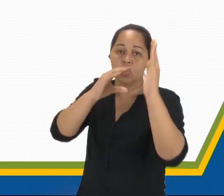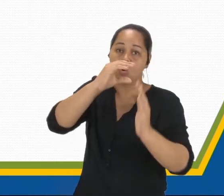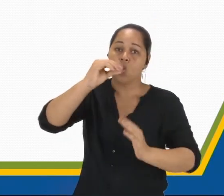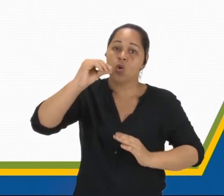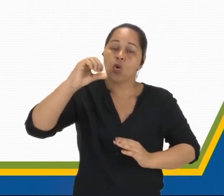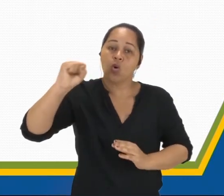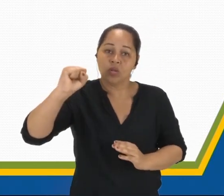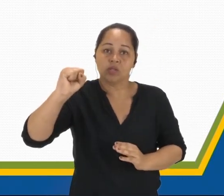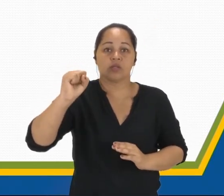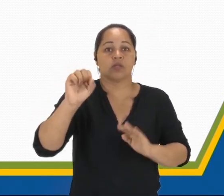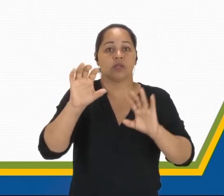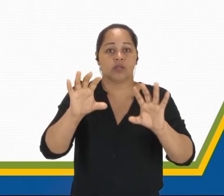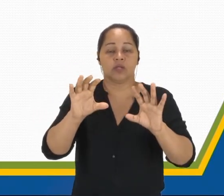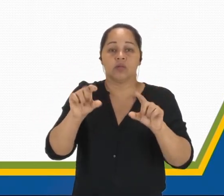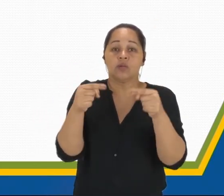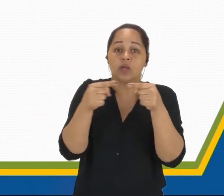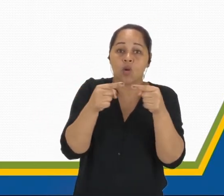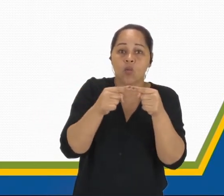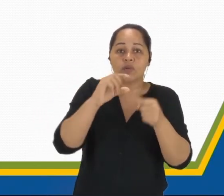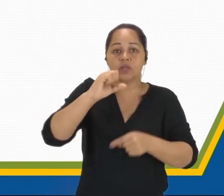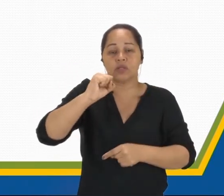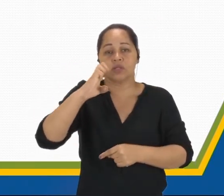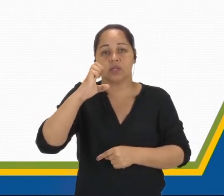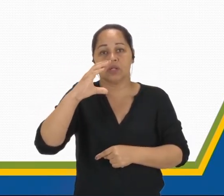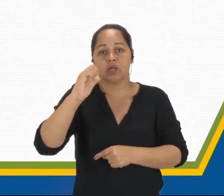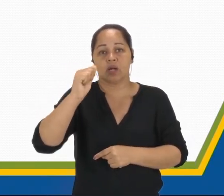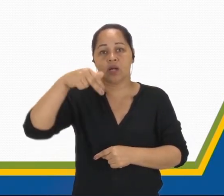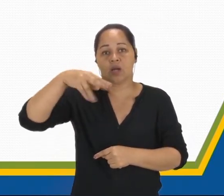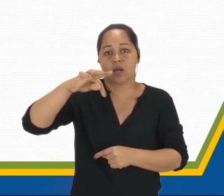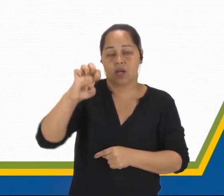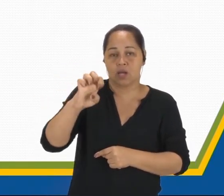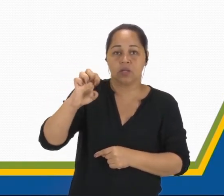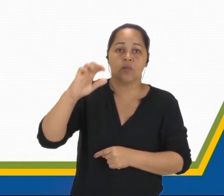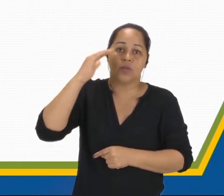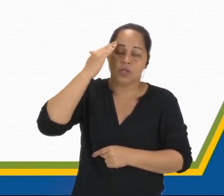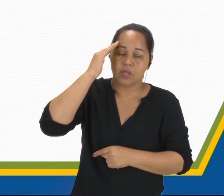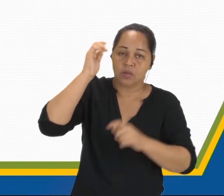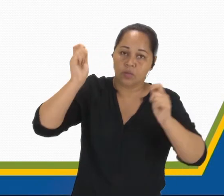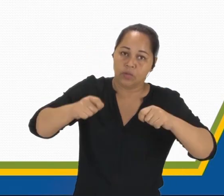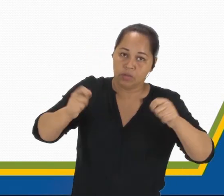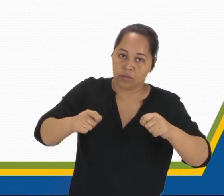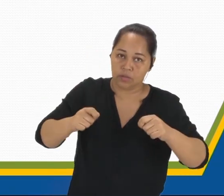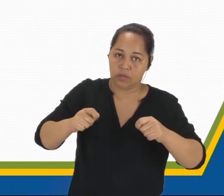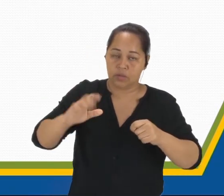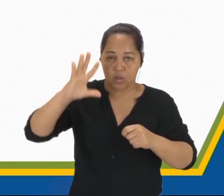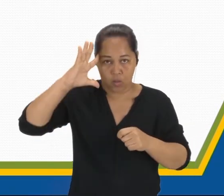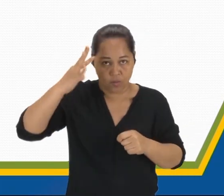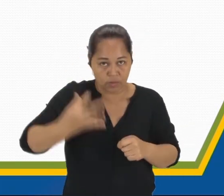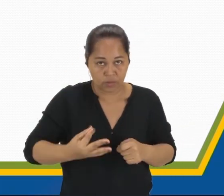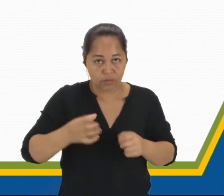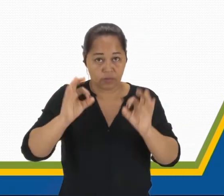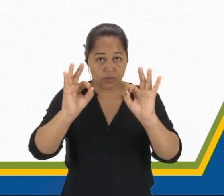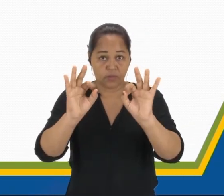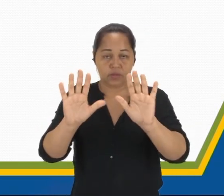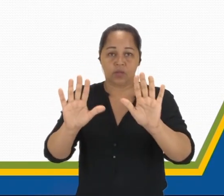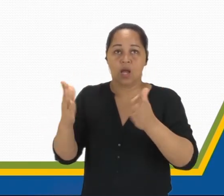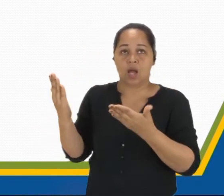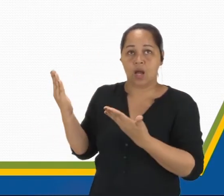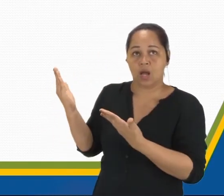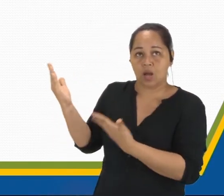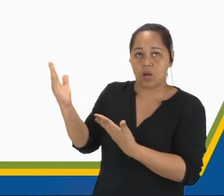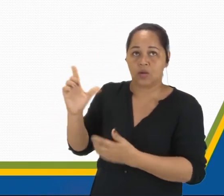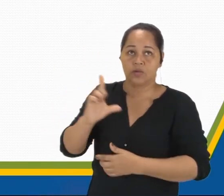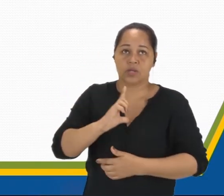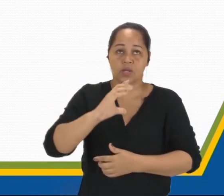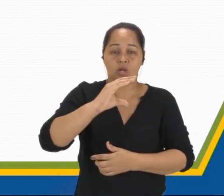1 e abaixo de menos 1, que é onde o gráfico vai se comportar. É como se aqui pudesse ser o eixo x, e não é. Ela tem,